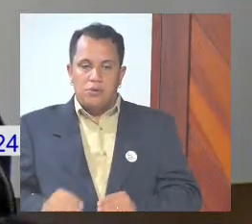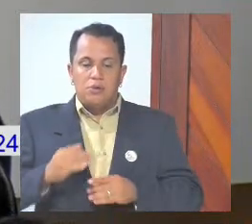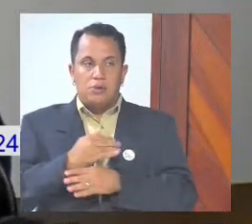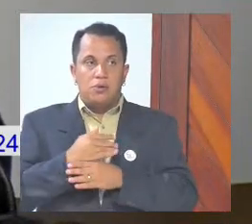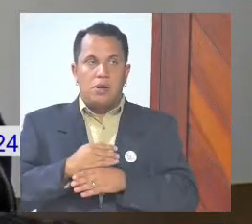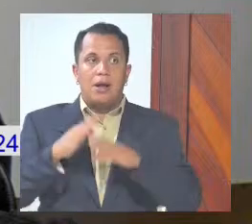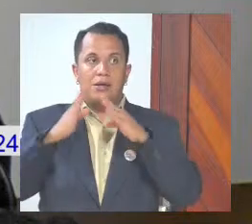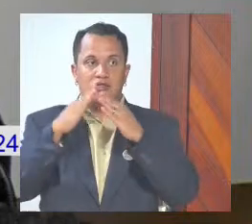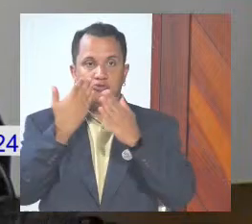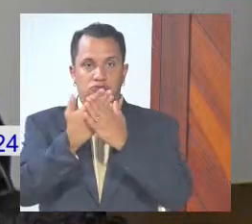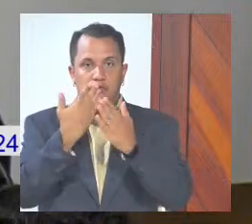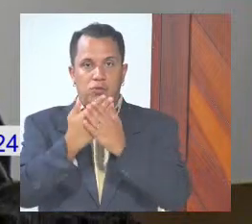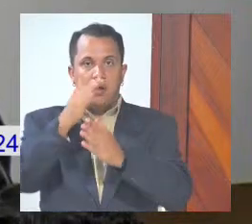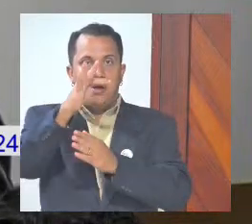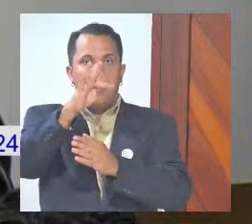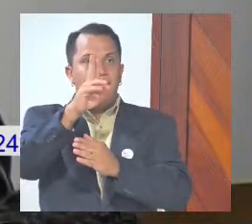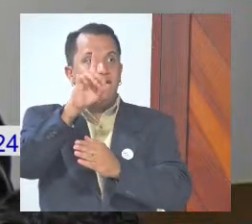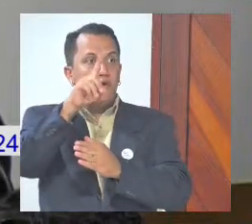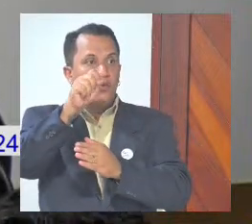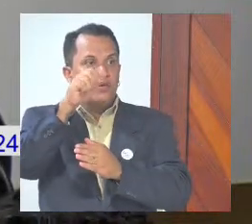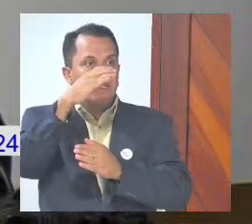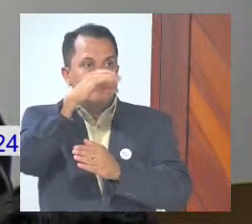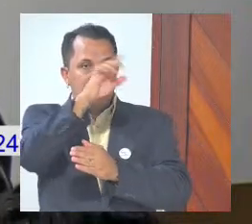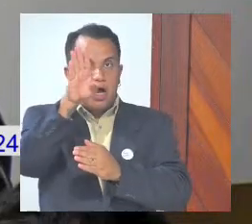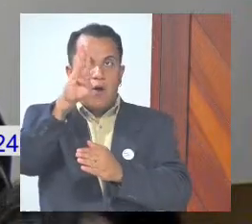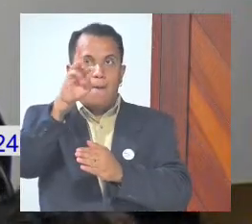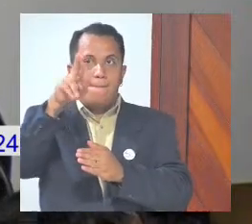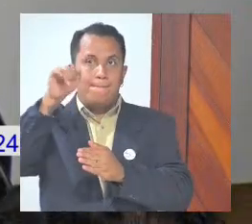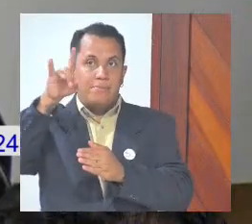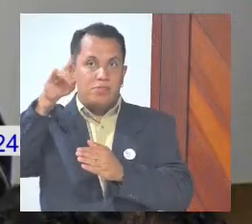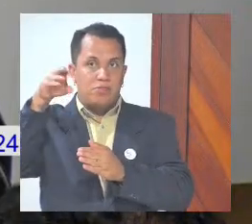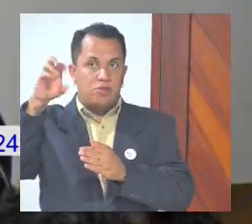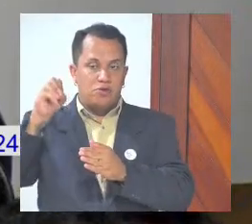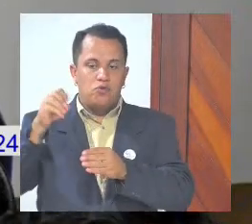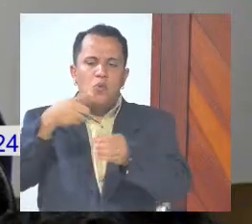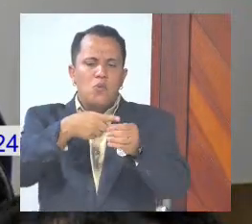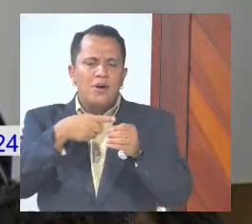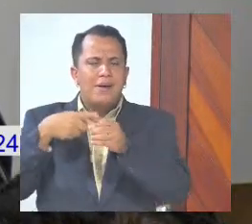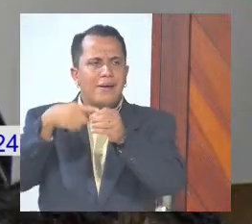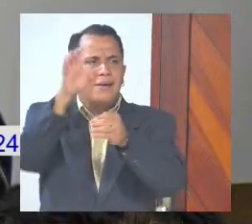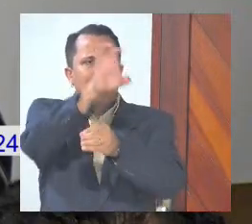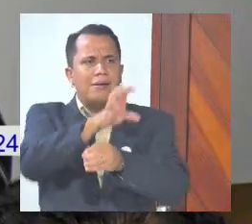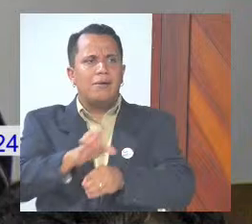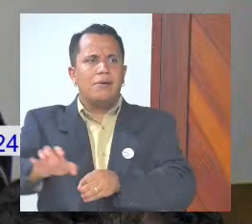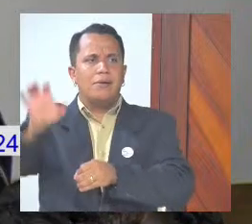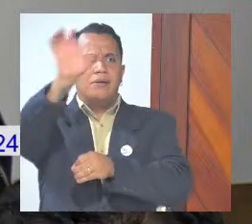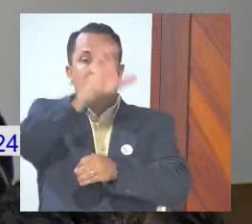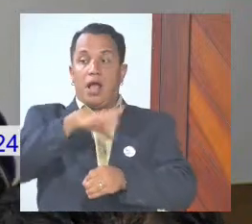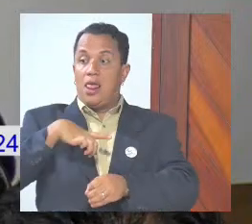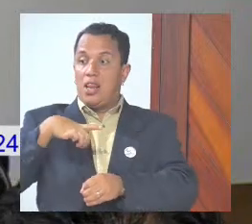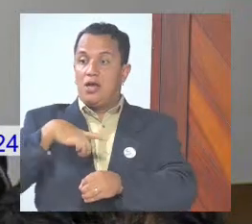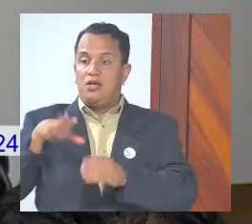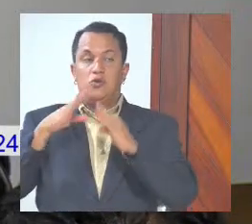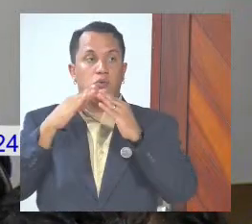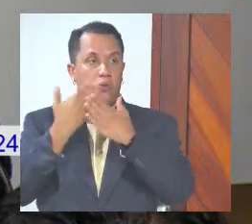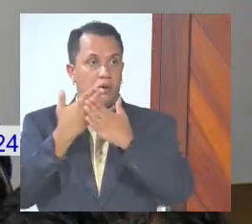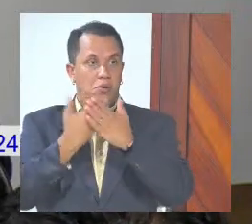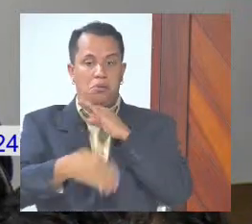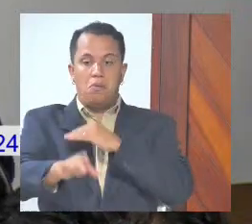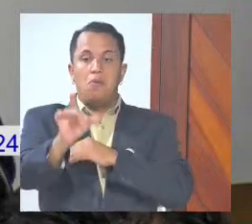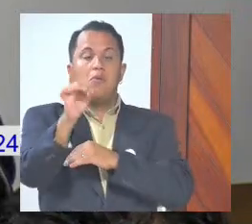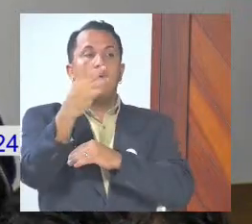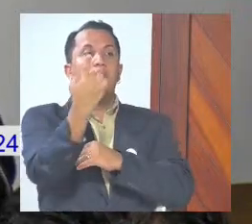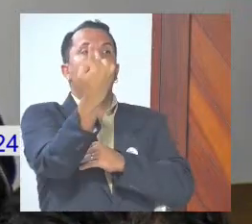Fundação Bradesco. Pinheiro é privilegiada de ser uma cidade do interior do estado, em ter a Fundação Bradesco, a única